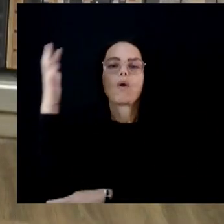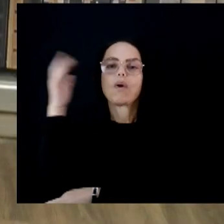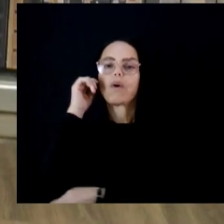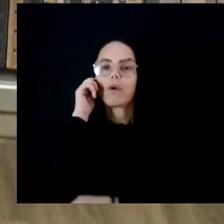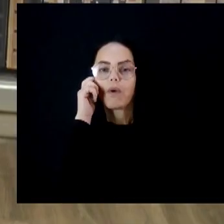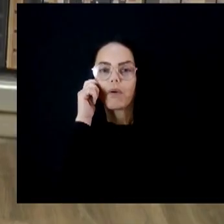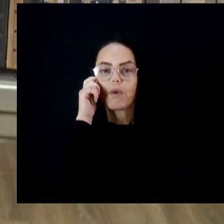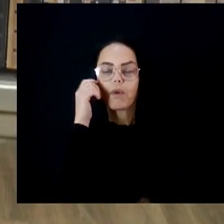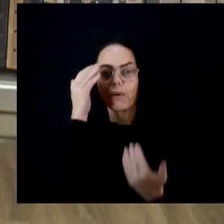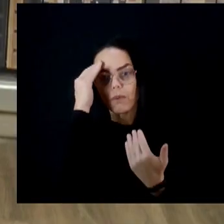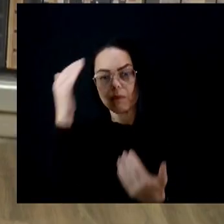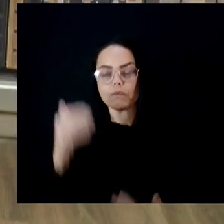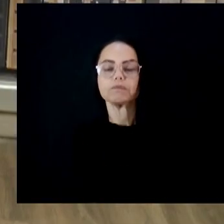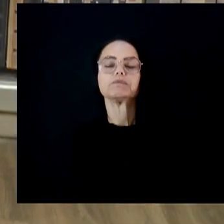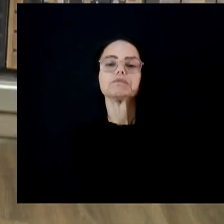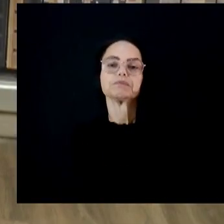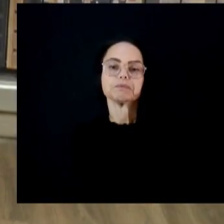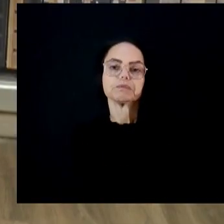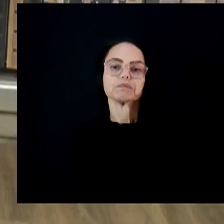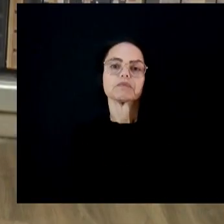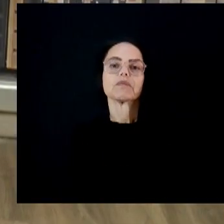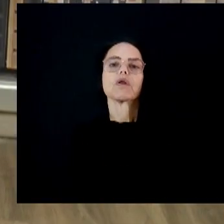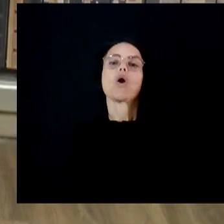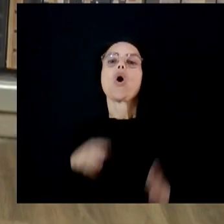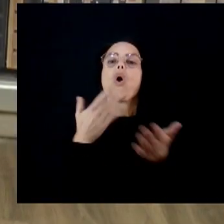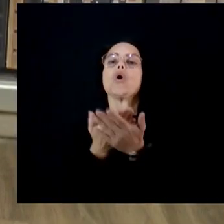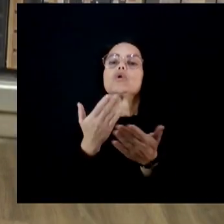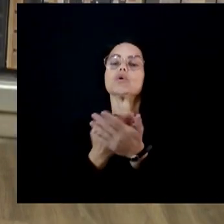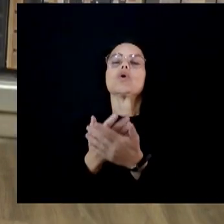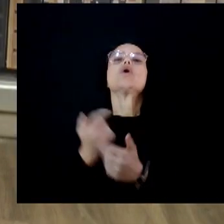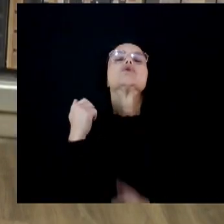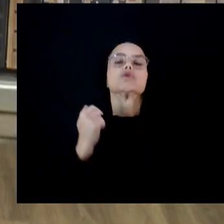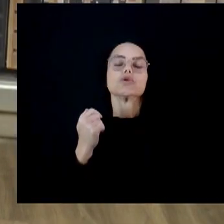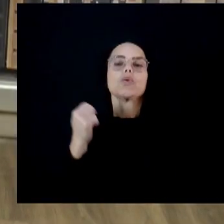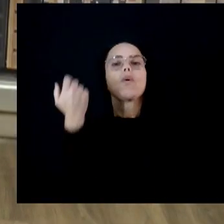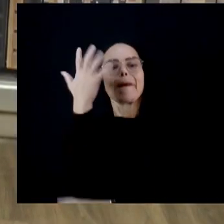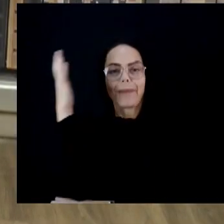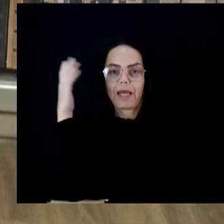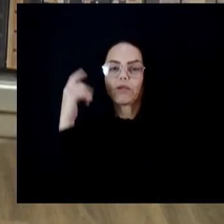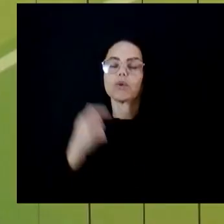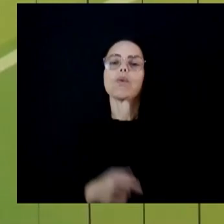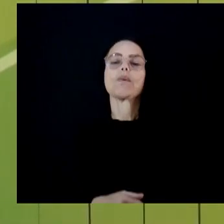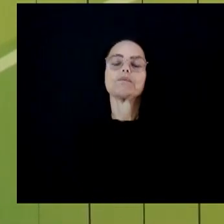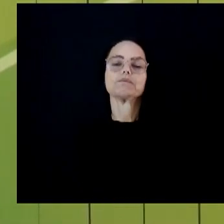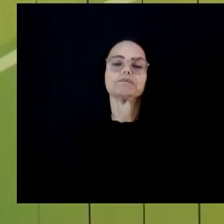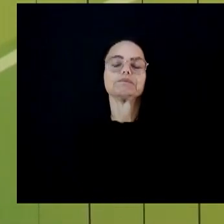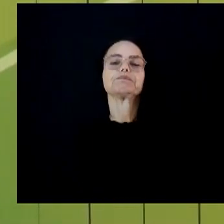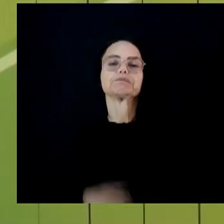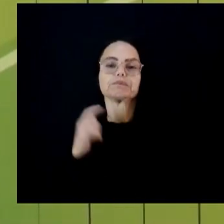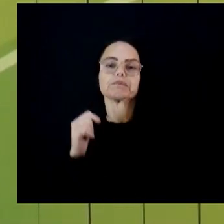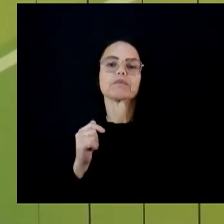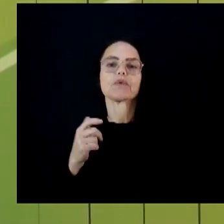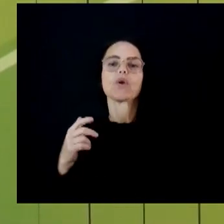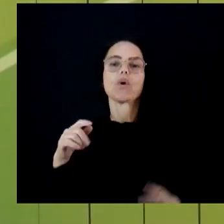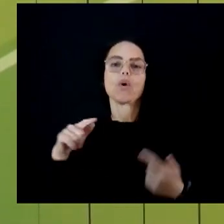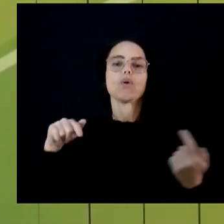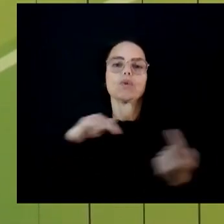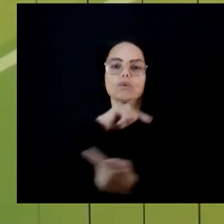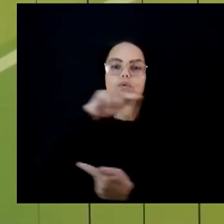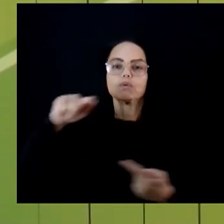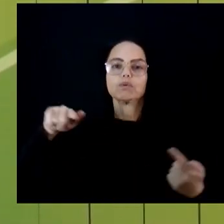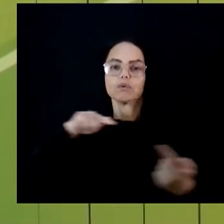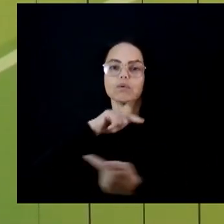convite. Muito obrigado, Camila. Para começar, antes da gente falar sobre esses casos recentes que eu citei, o